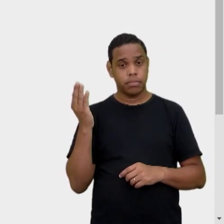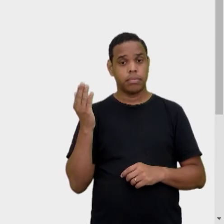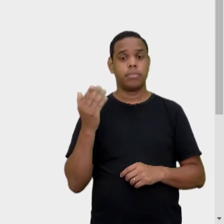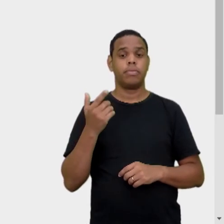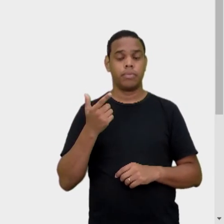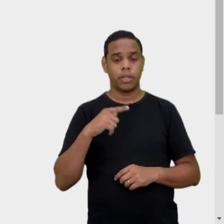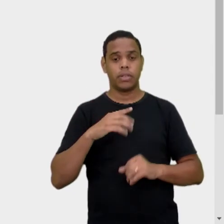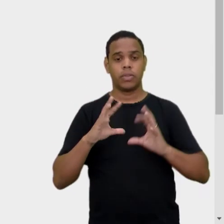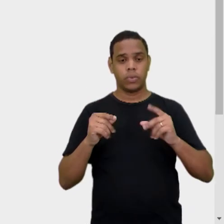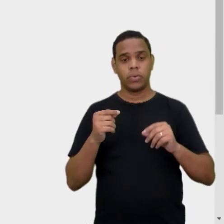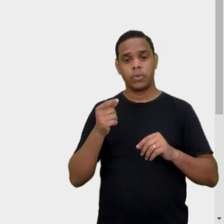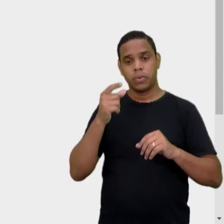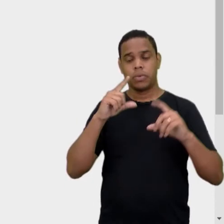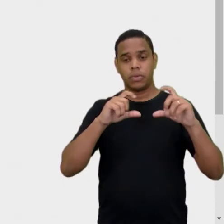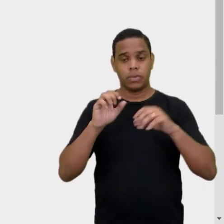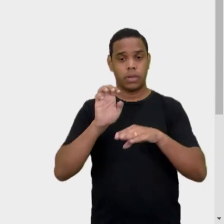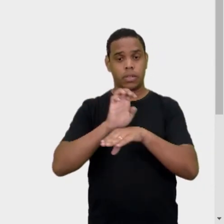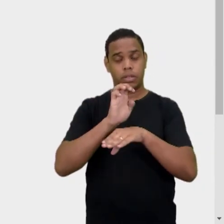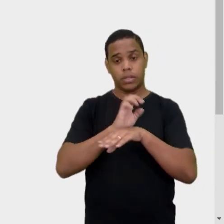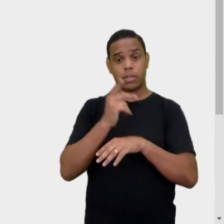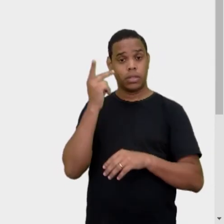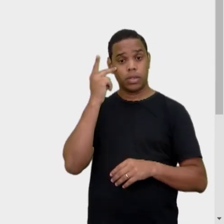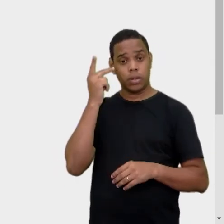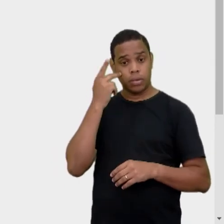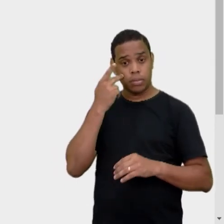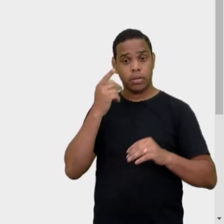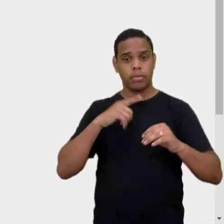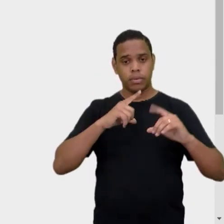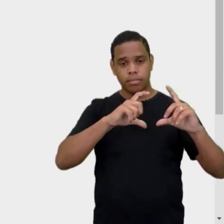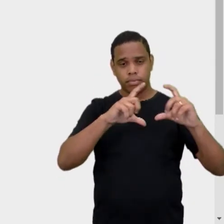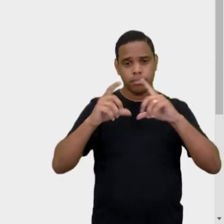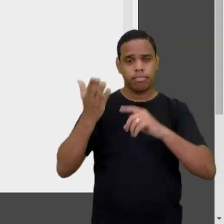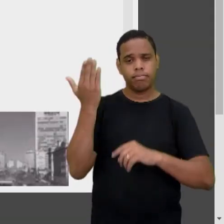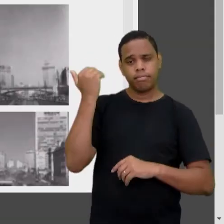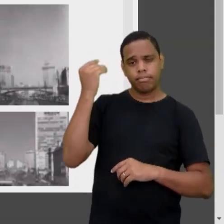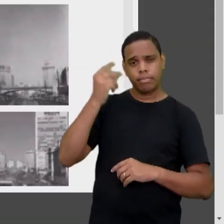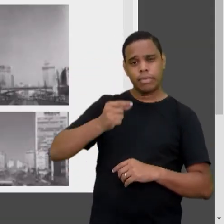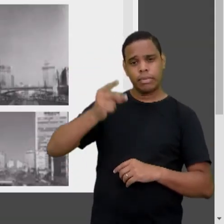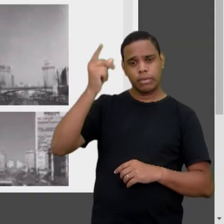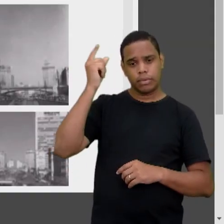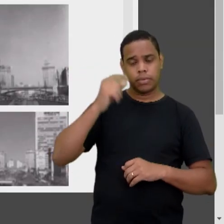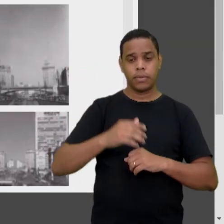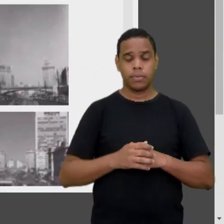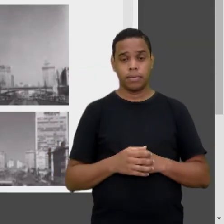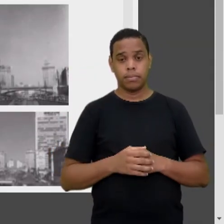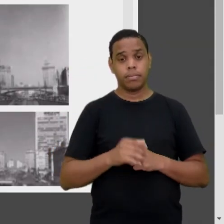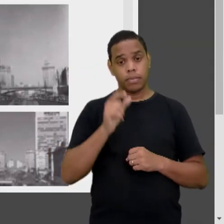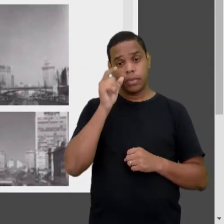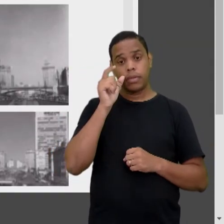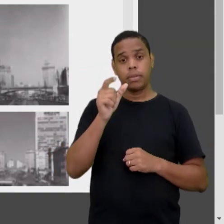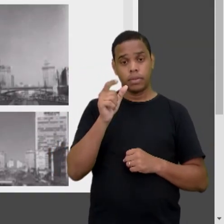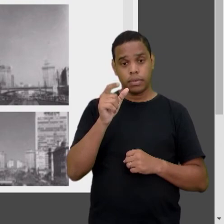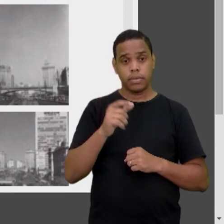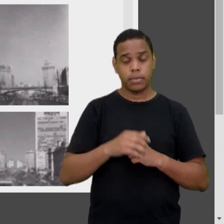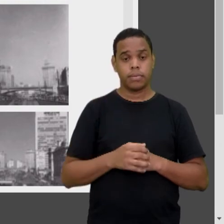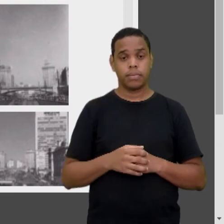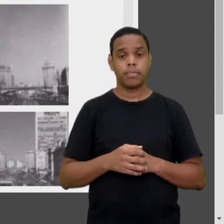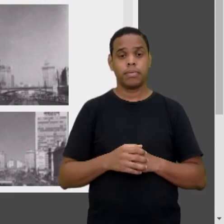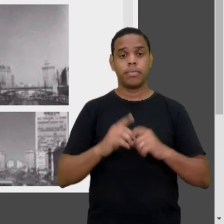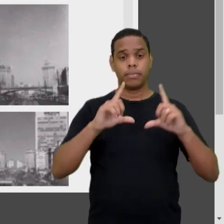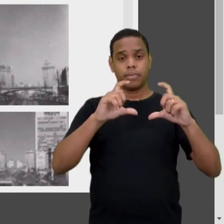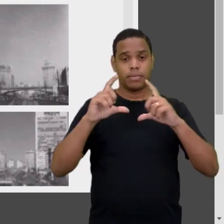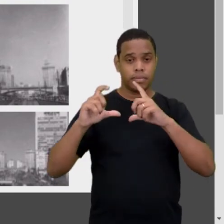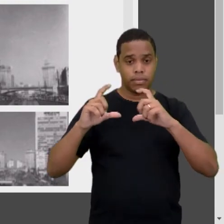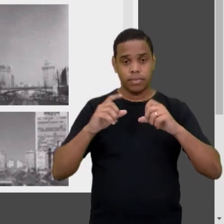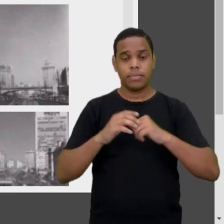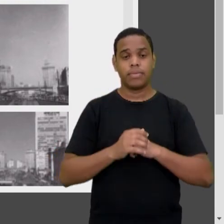estados aqui. Temos aí do estado de São Paulo várias fotos antigas aqui, ó. Muito interessante, né? Você passar o mouse, ele até conta